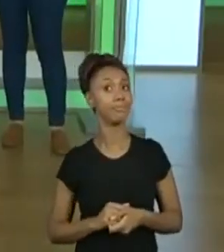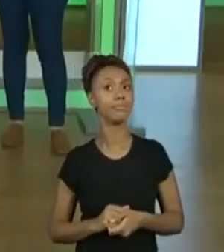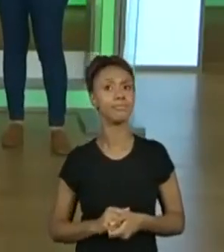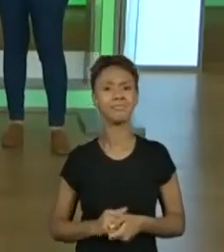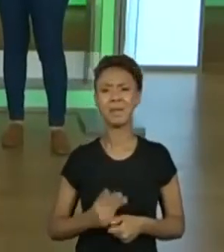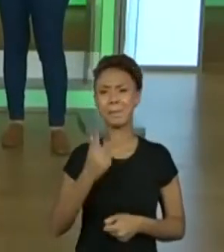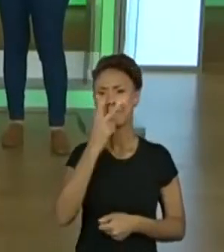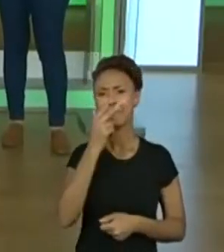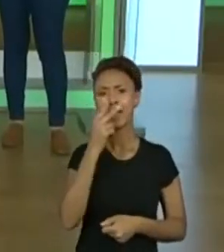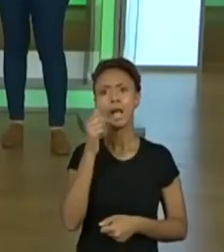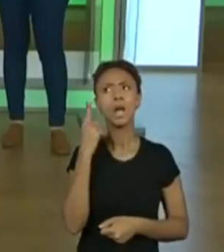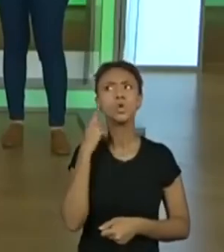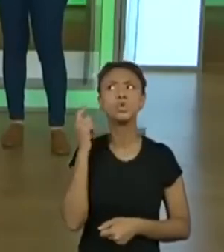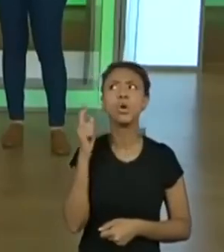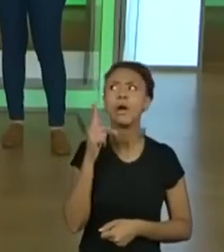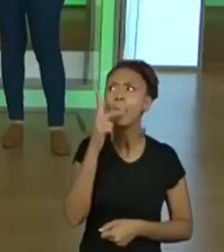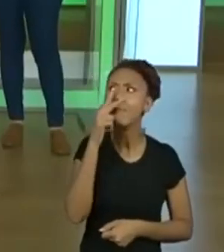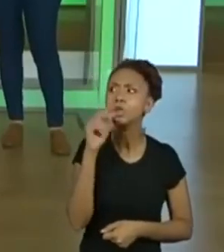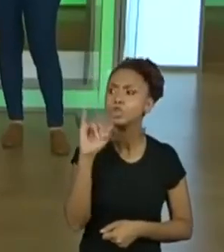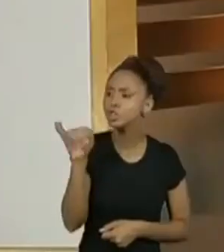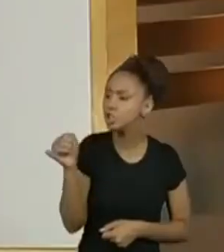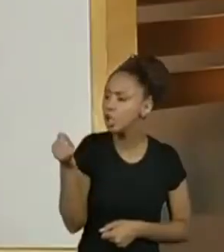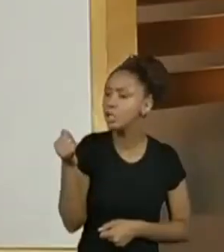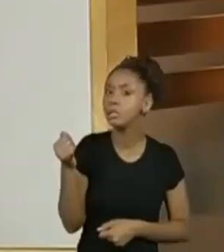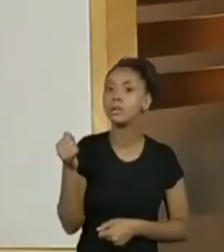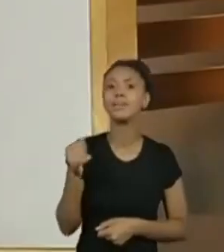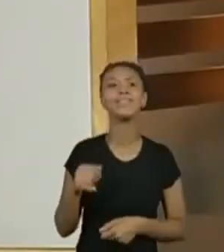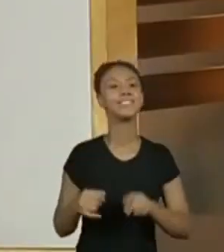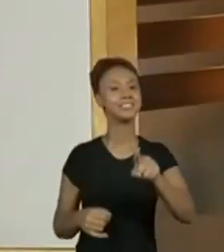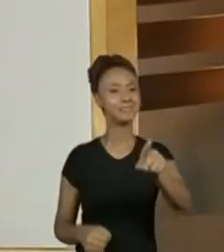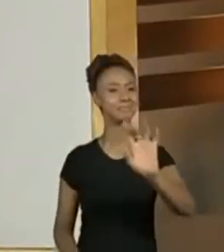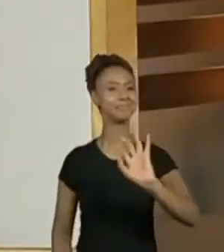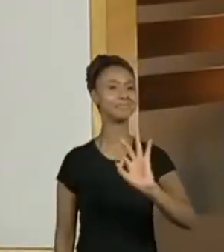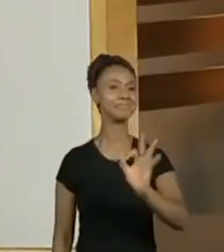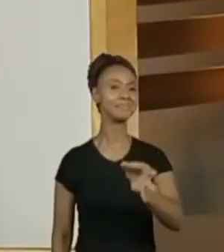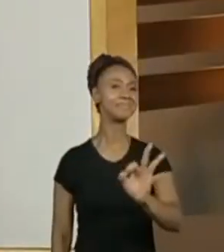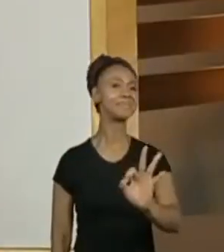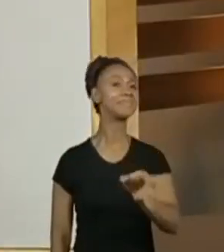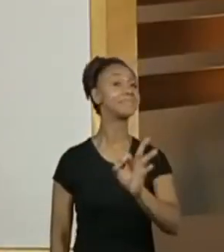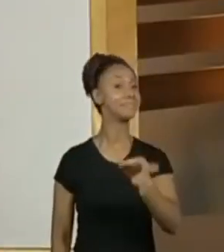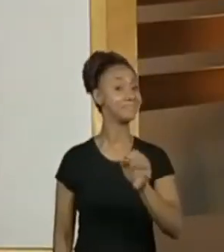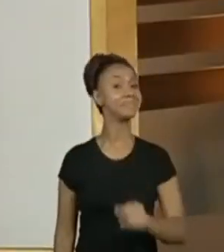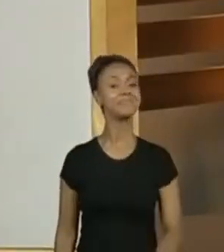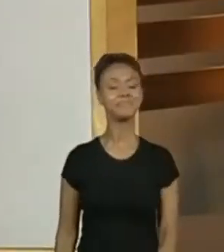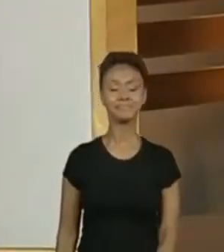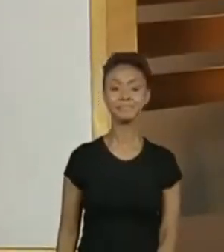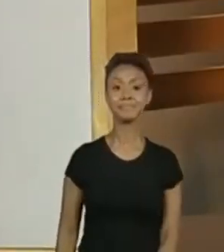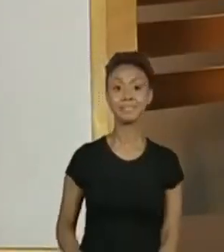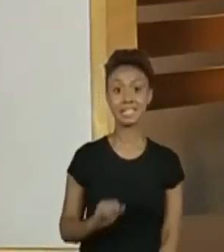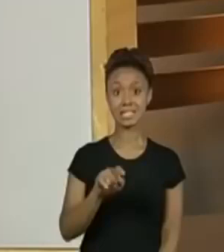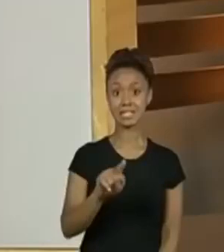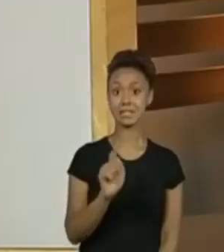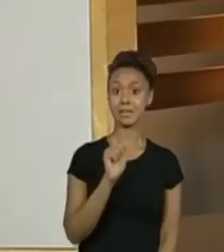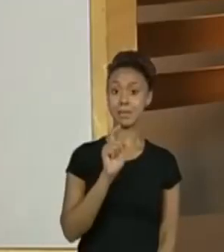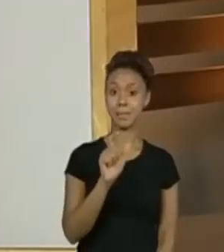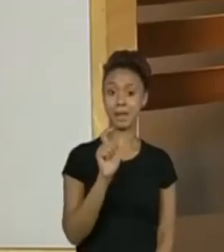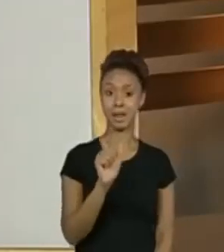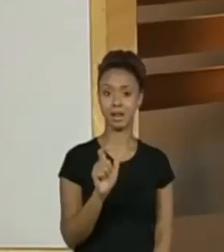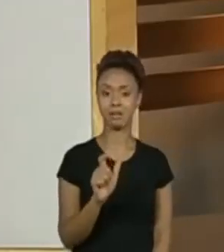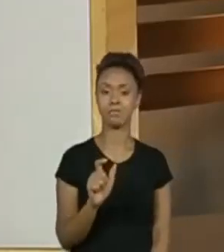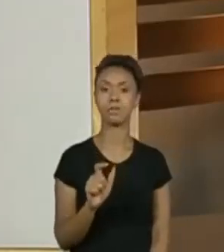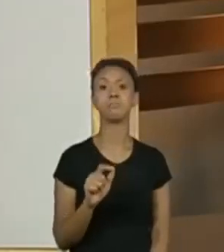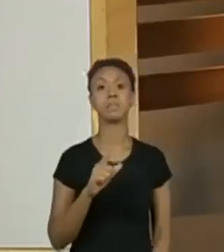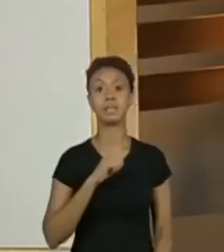do J? Ah, show! É isso mesmo. Quando você tem uma palavra escrita com